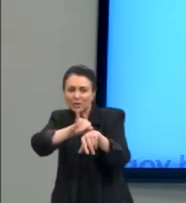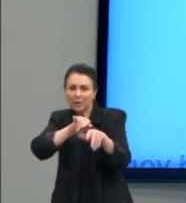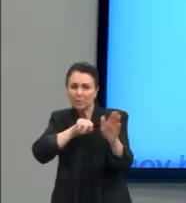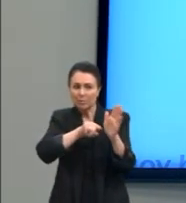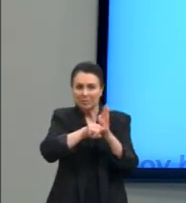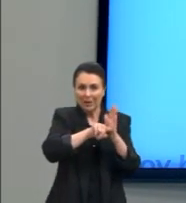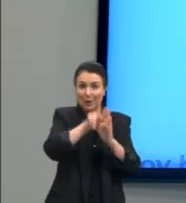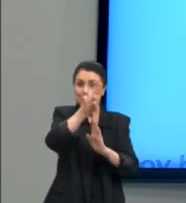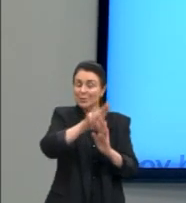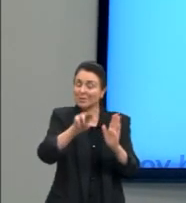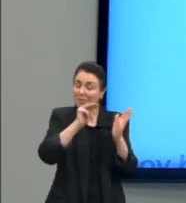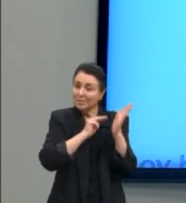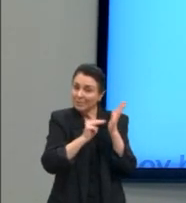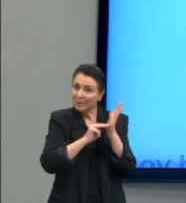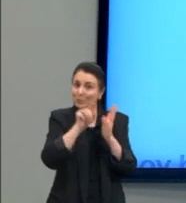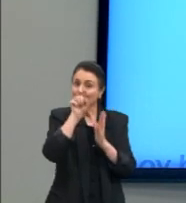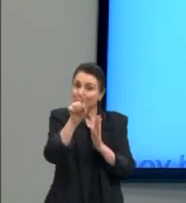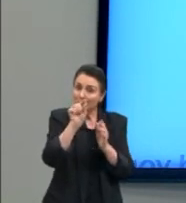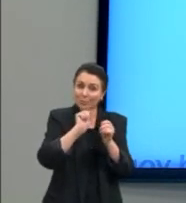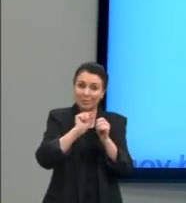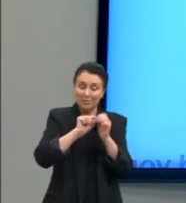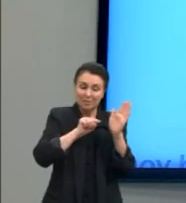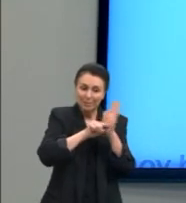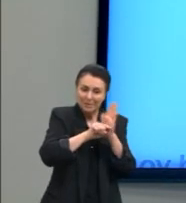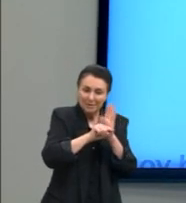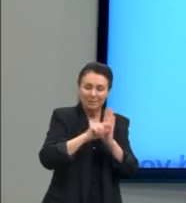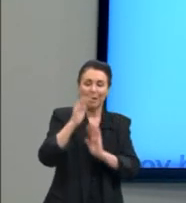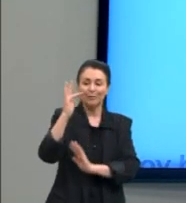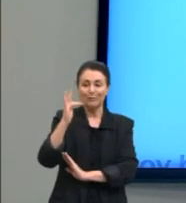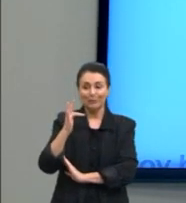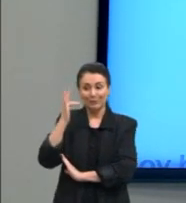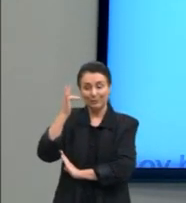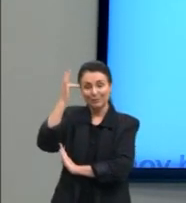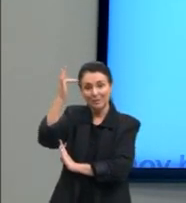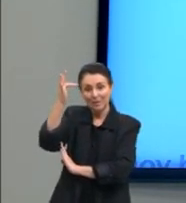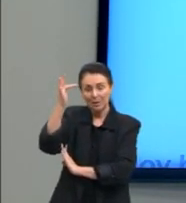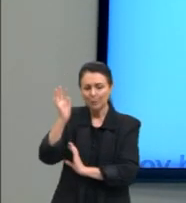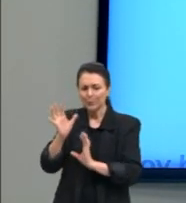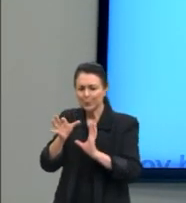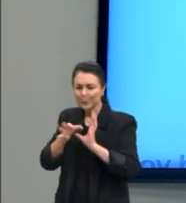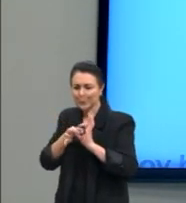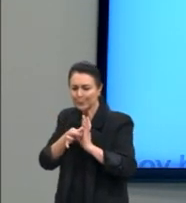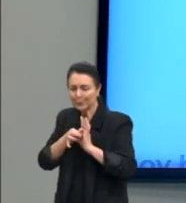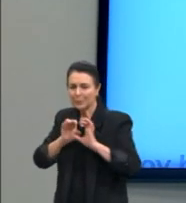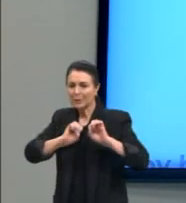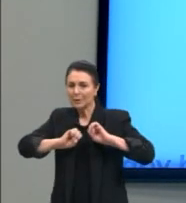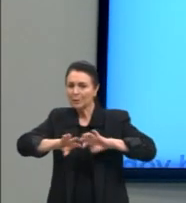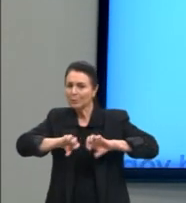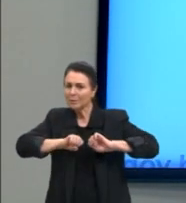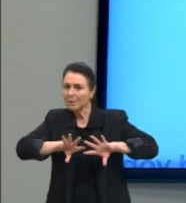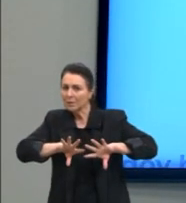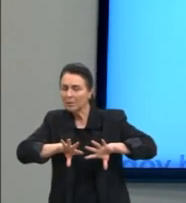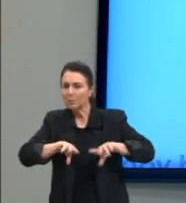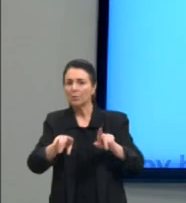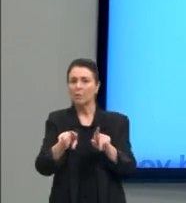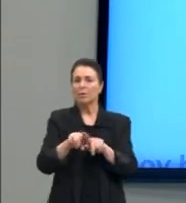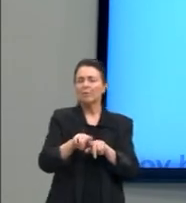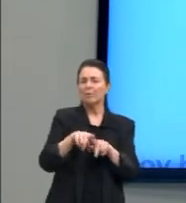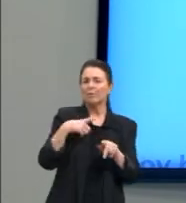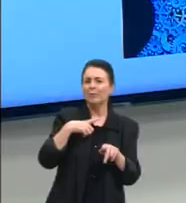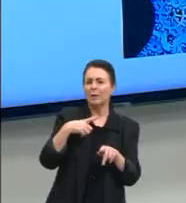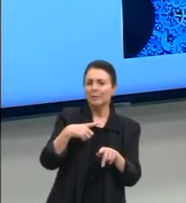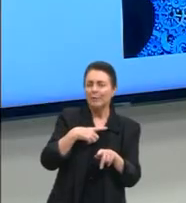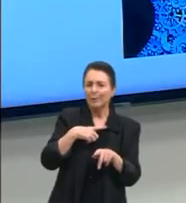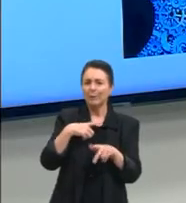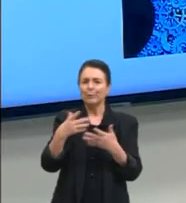de um método você vai fazer uma pesquisa em filosofia vai ligar filosofia educação você vai buscar uma